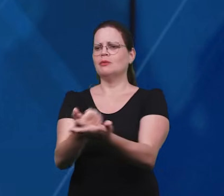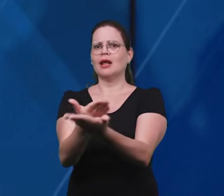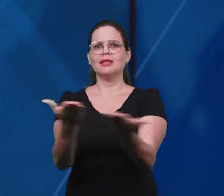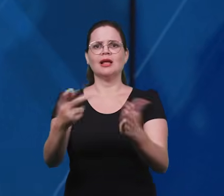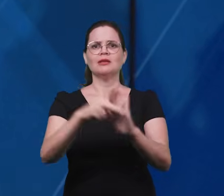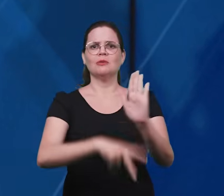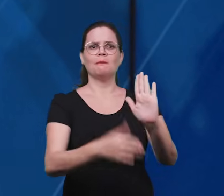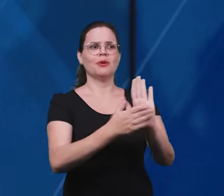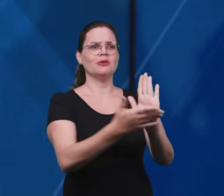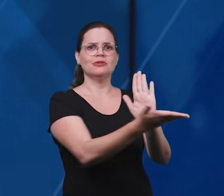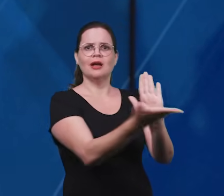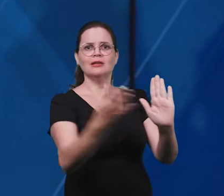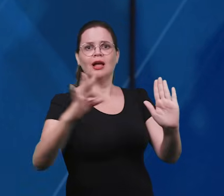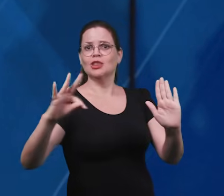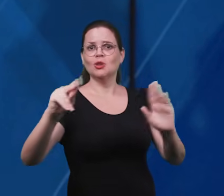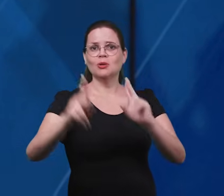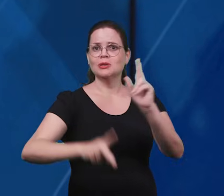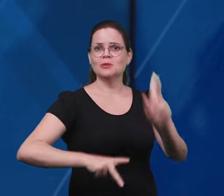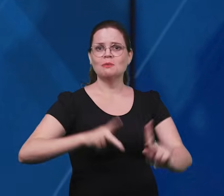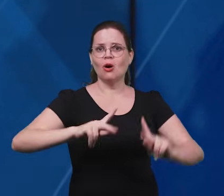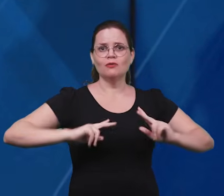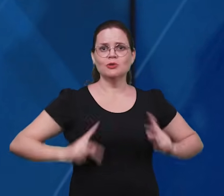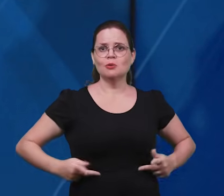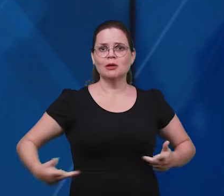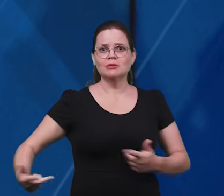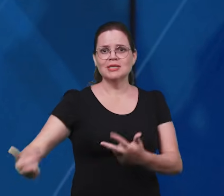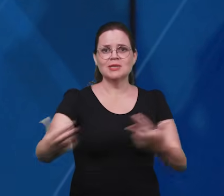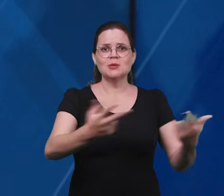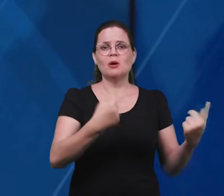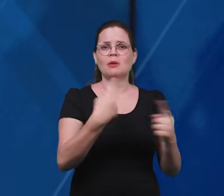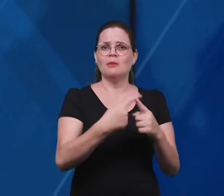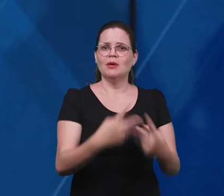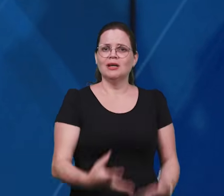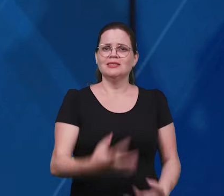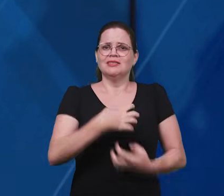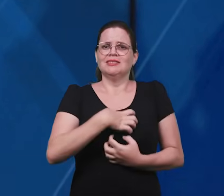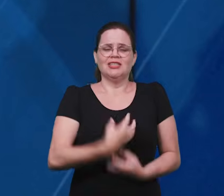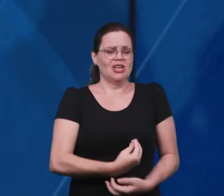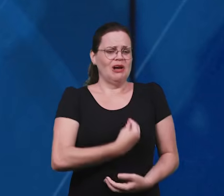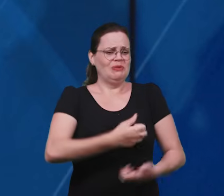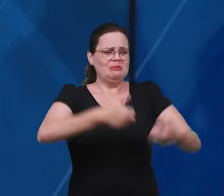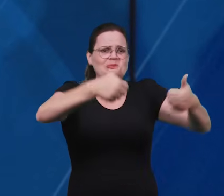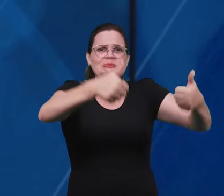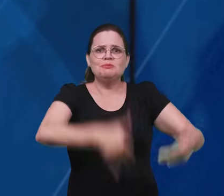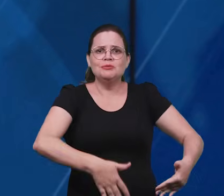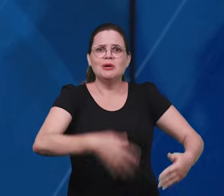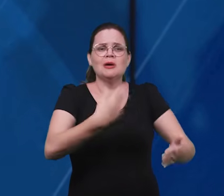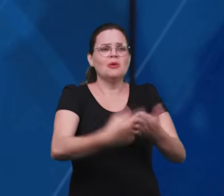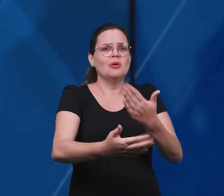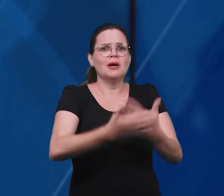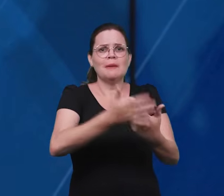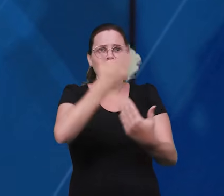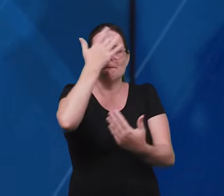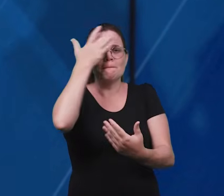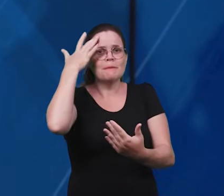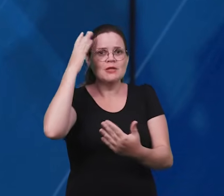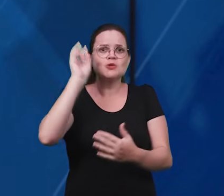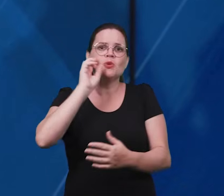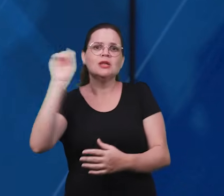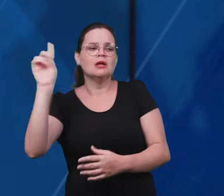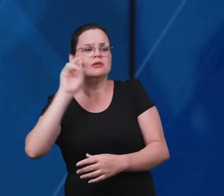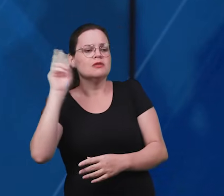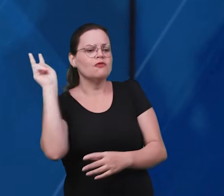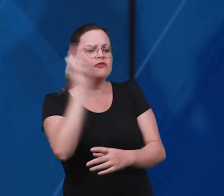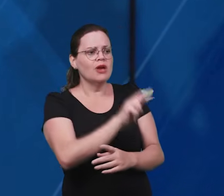terra que se encontrem nesta mesma situação. Onde quer que Deus encontre pessoas,